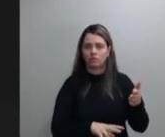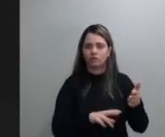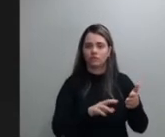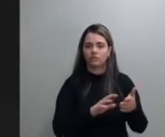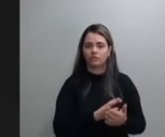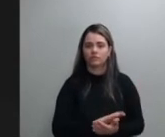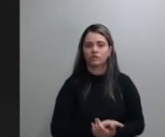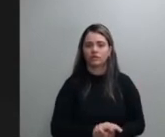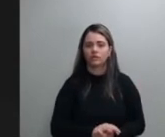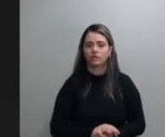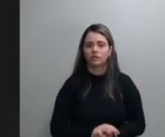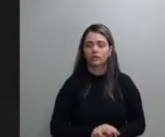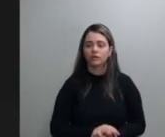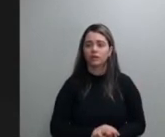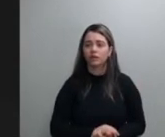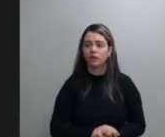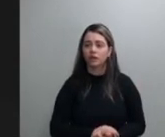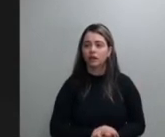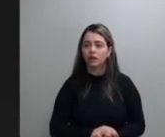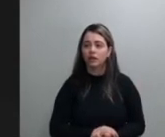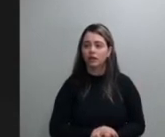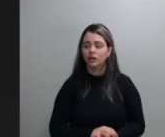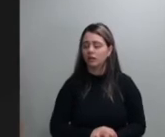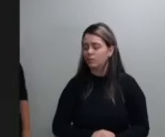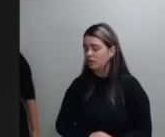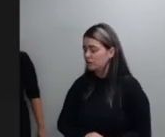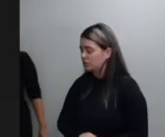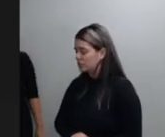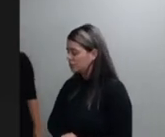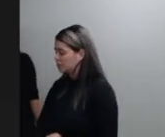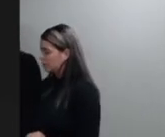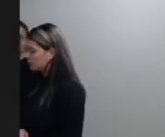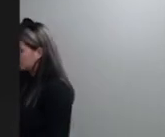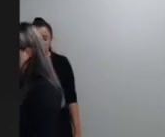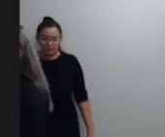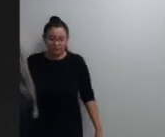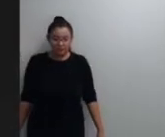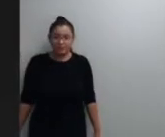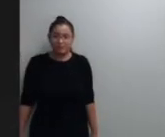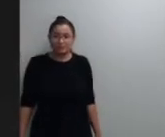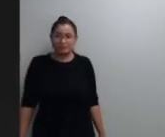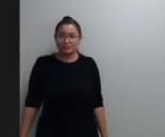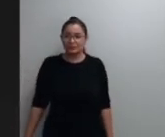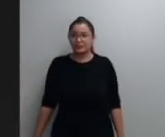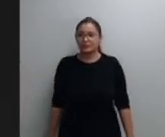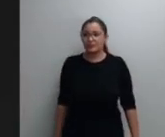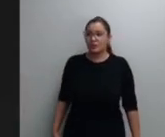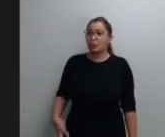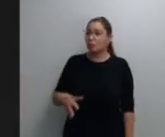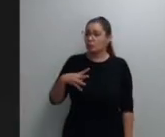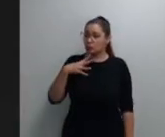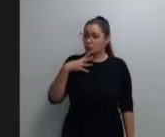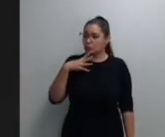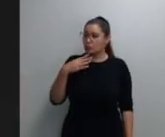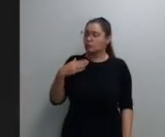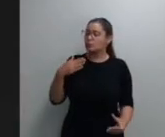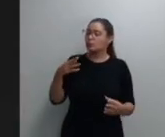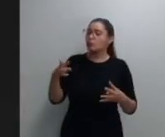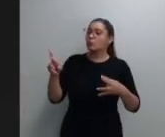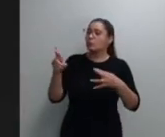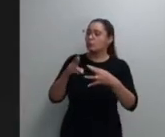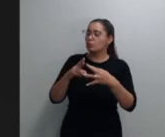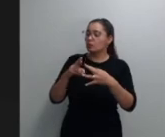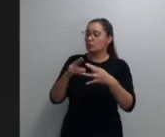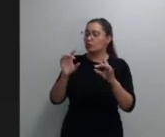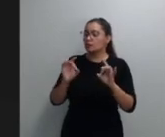recursos os pressupostos de admissibilidade portanto habilitando ao seu conhecimento pois bem da delimitação